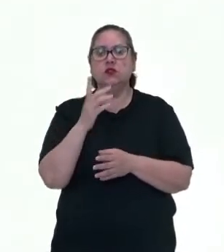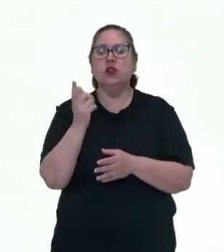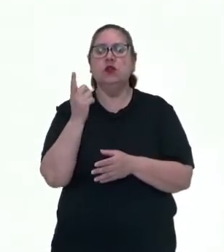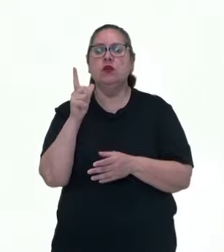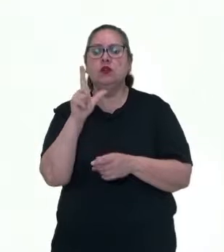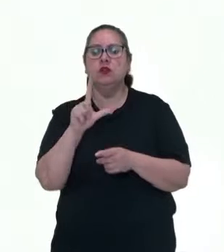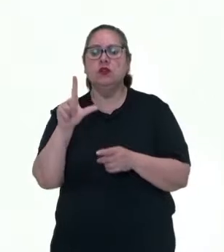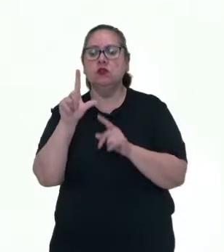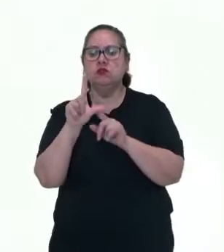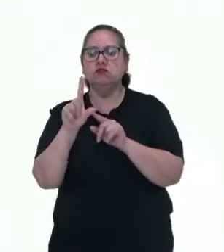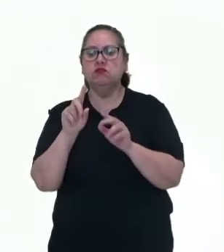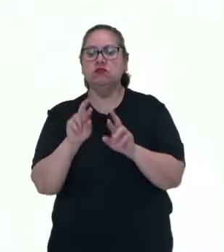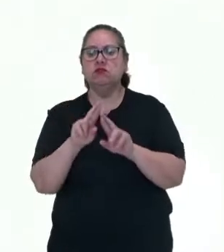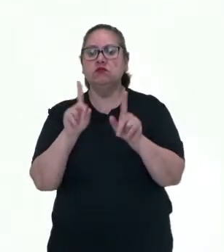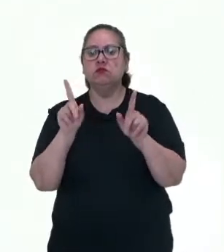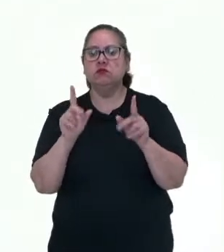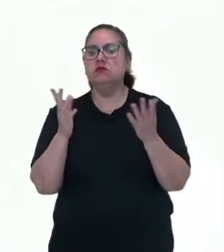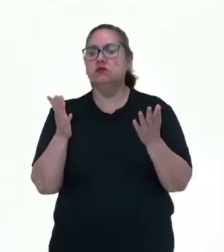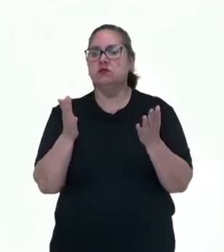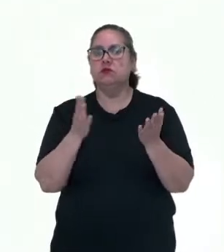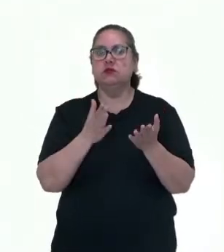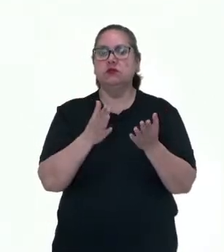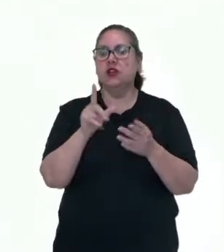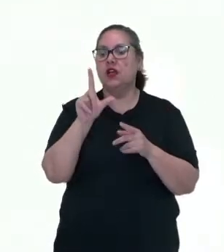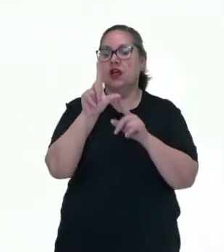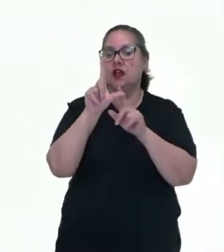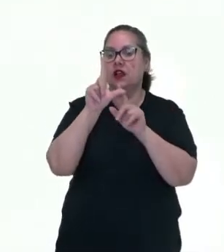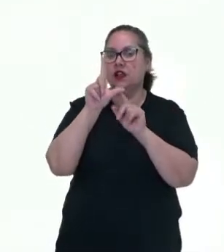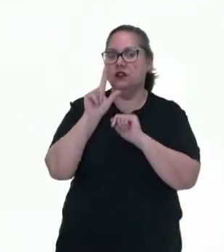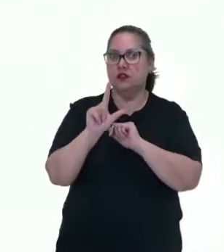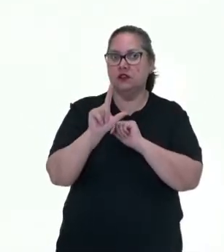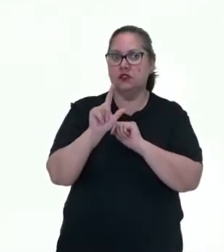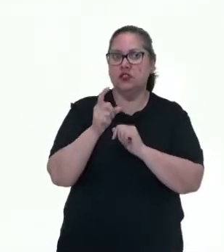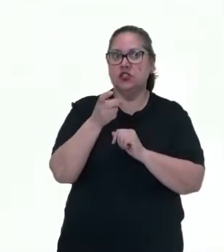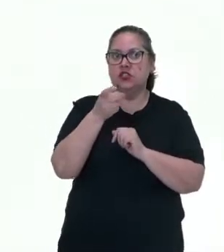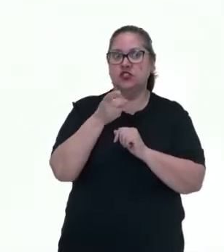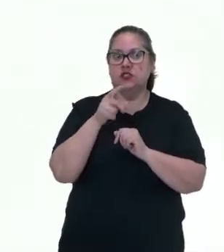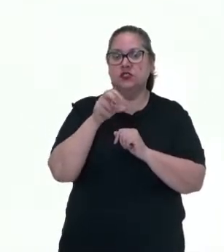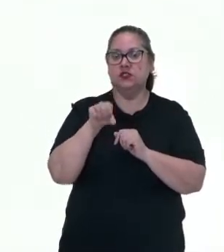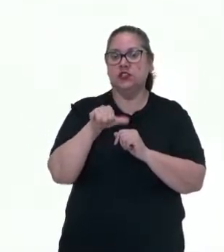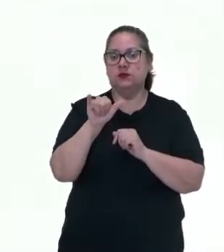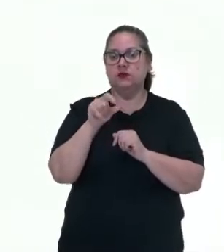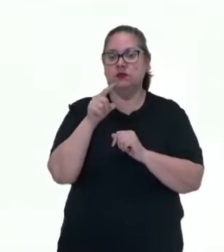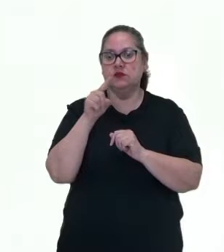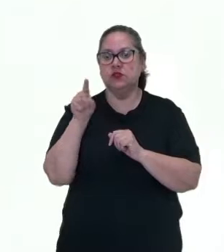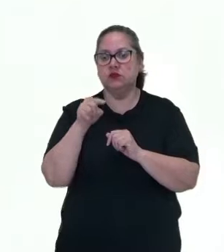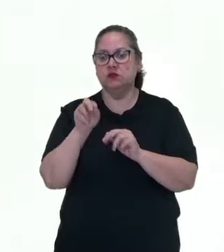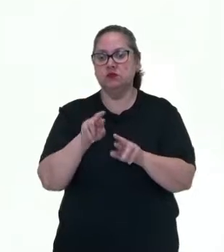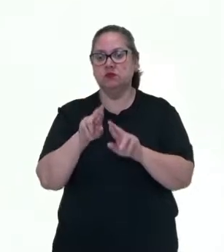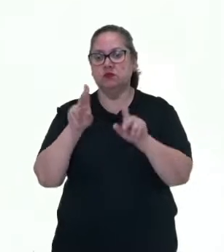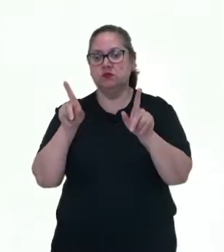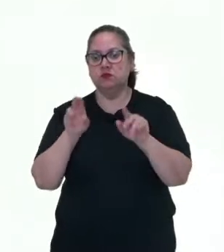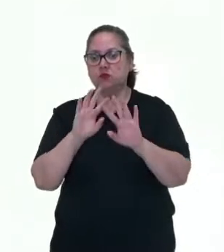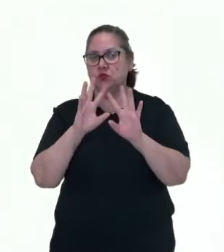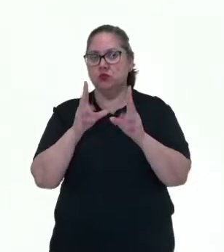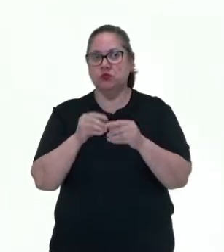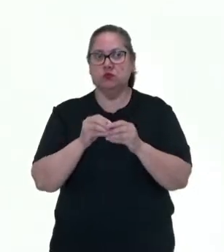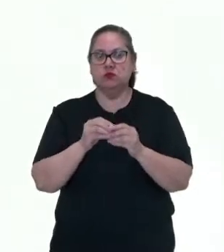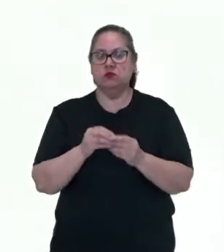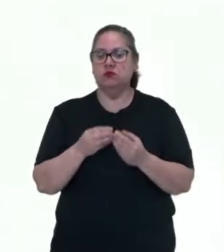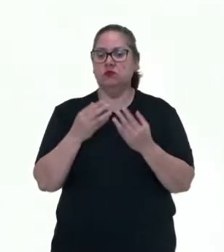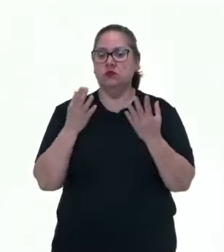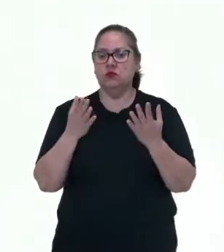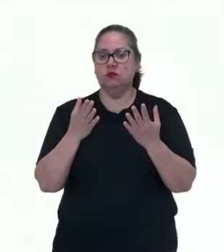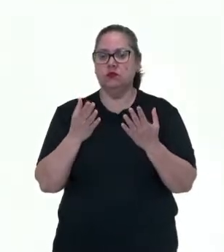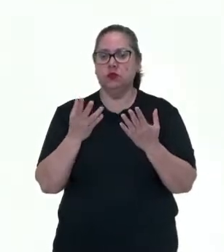literal diferente. Parte literal, letra x, y, z. Tudo diferente. Então,